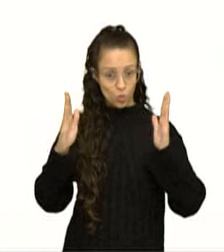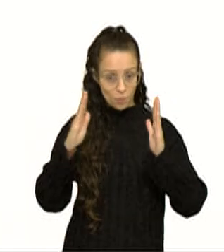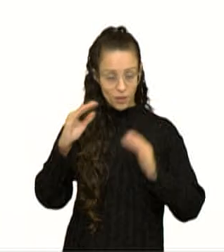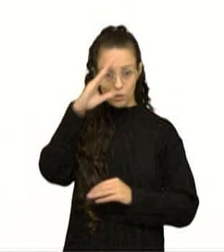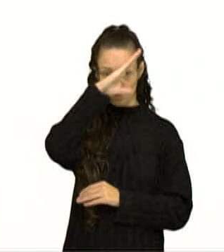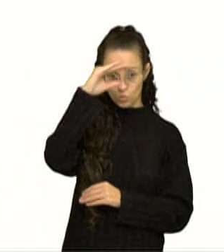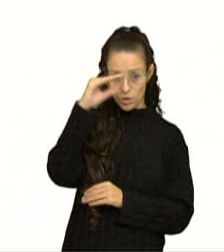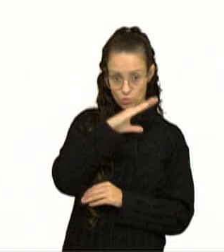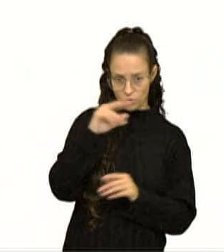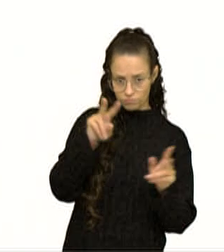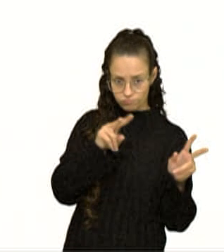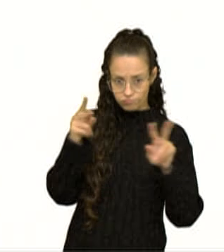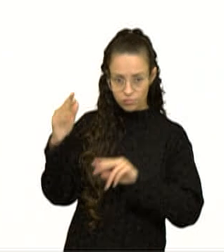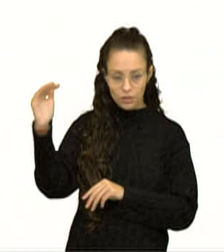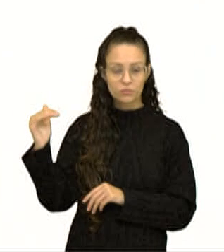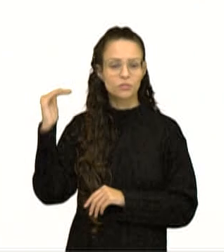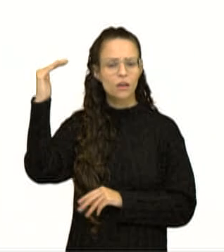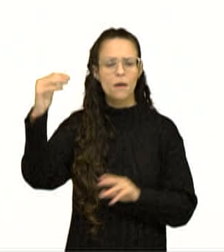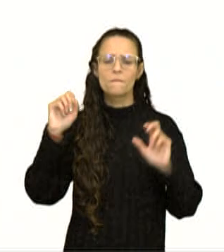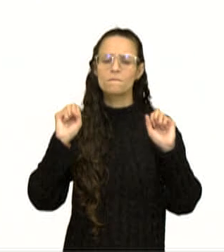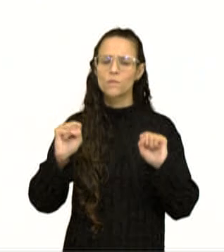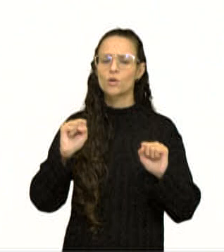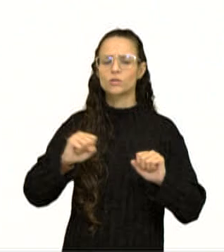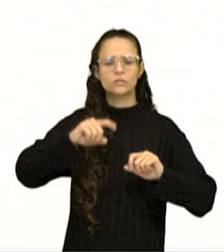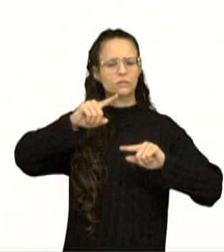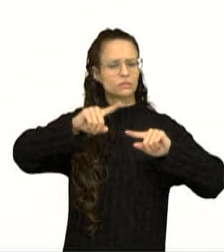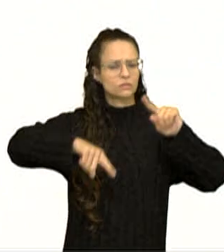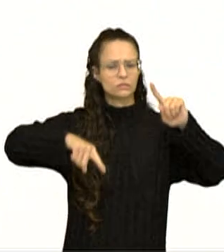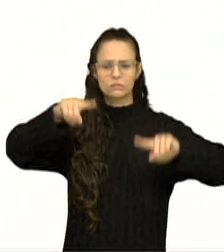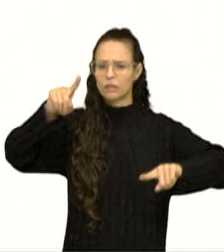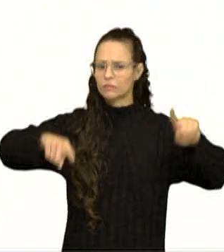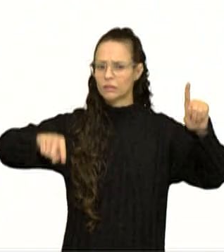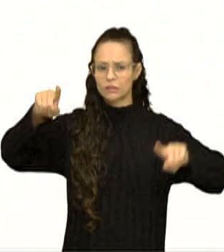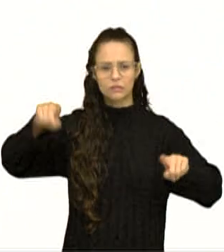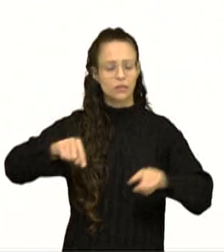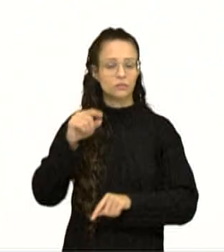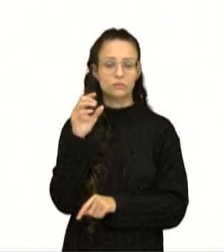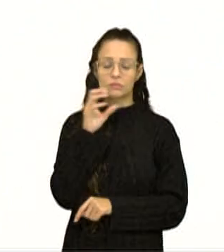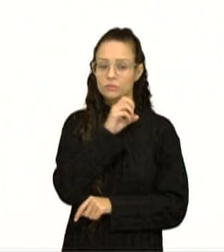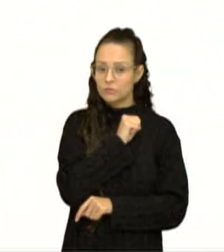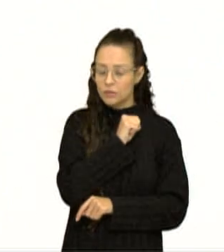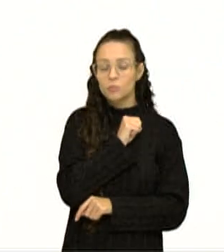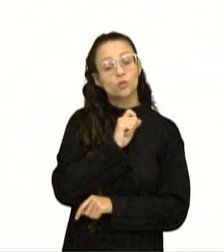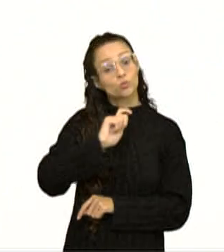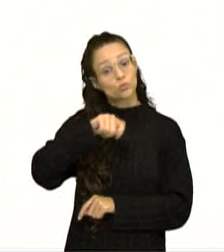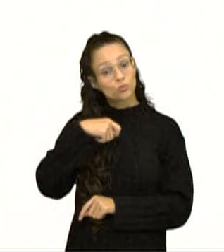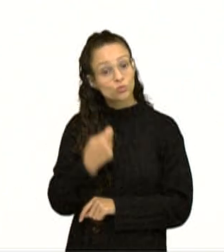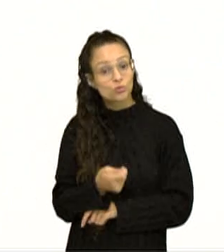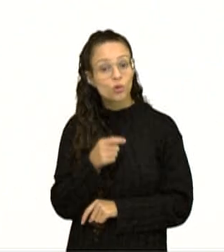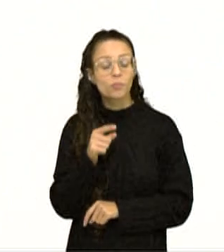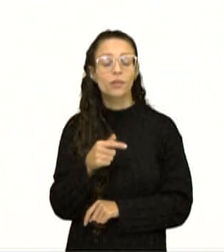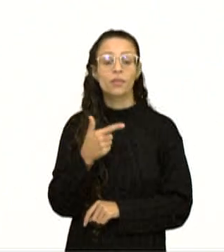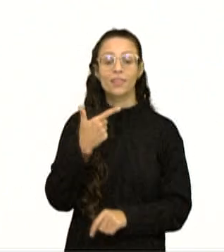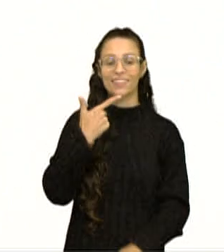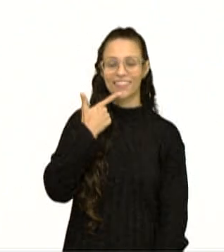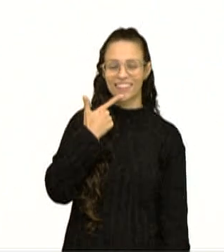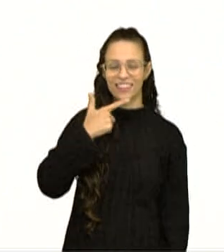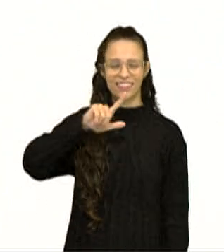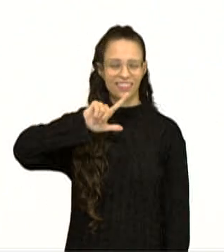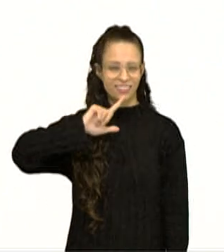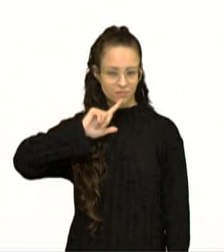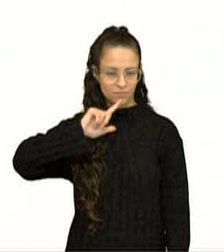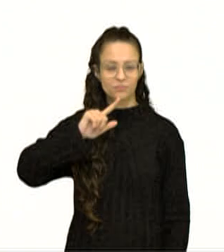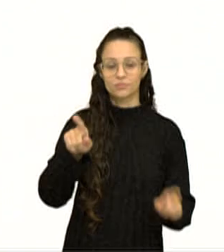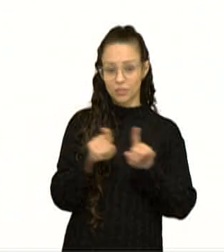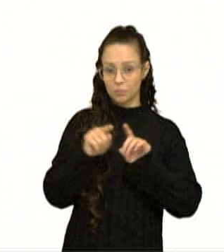os adolescentes podem variar muito e rapidamente, né, em relação ao humor e ao